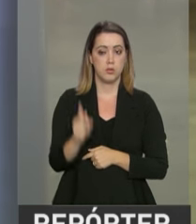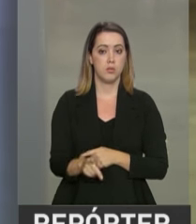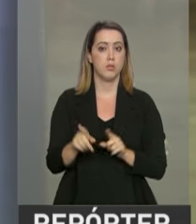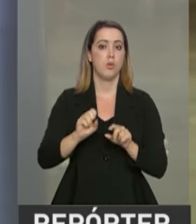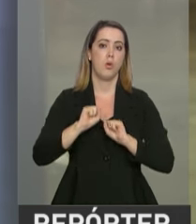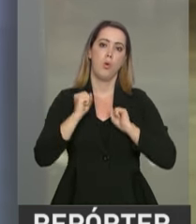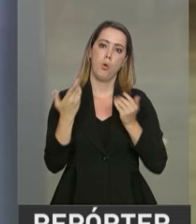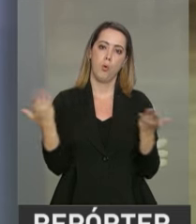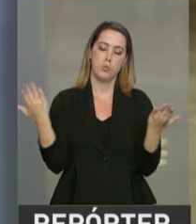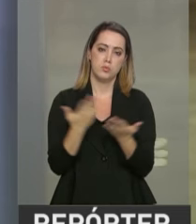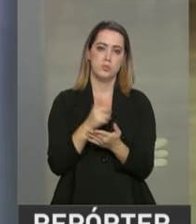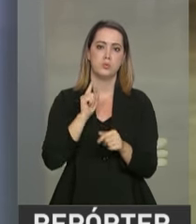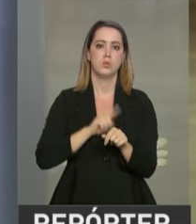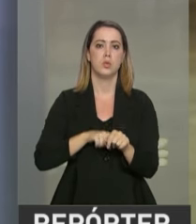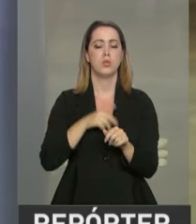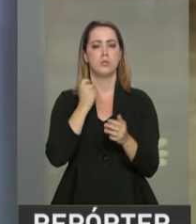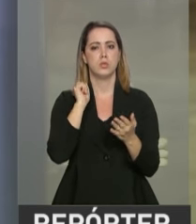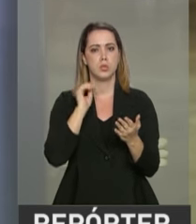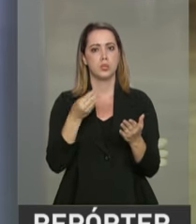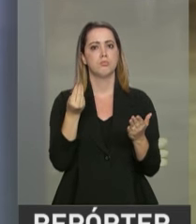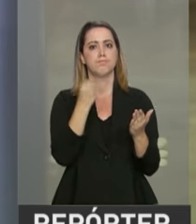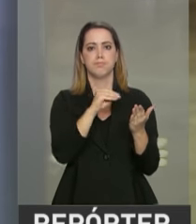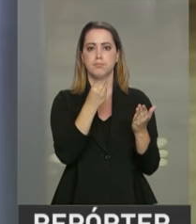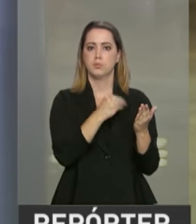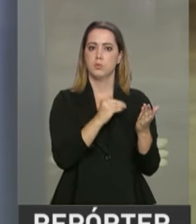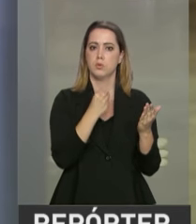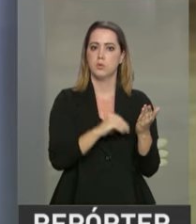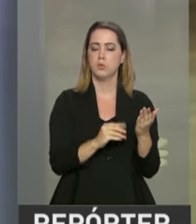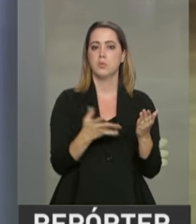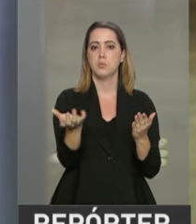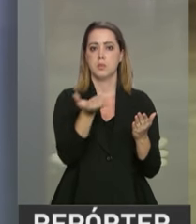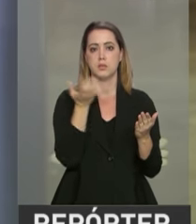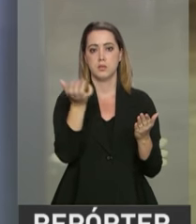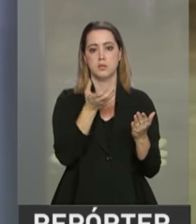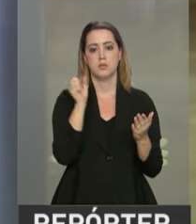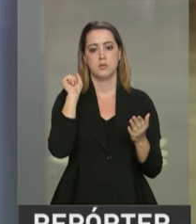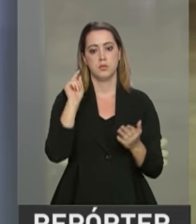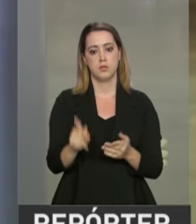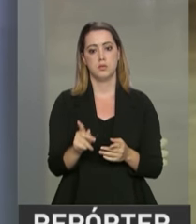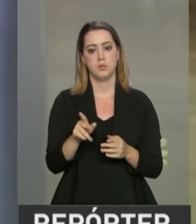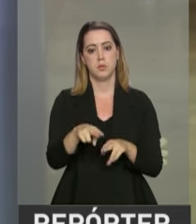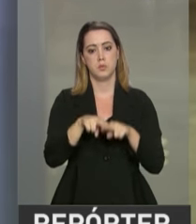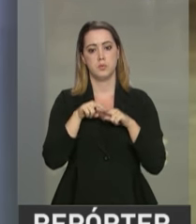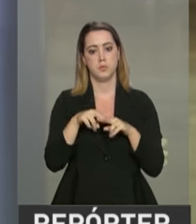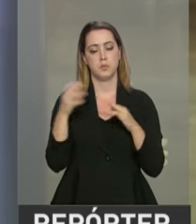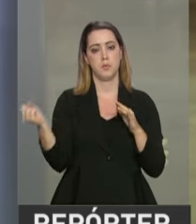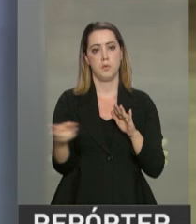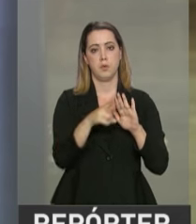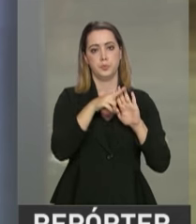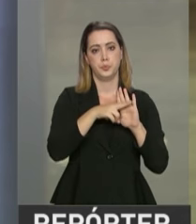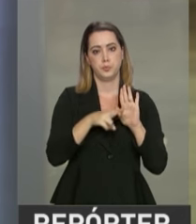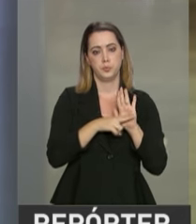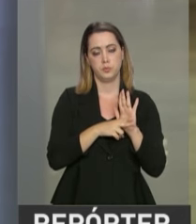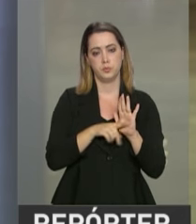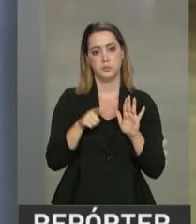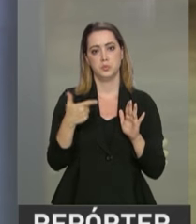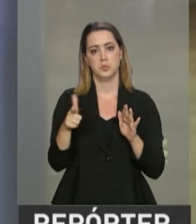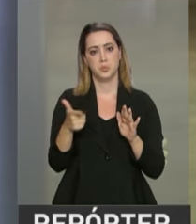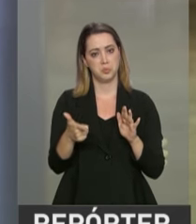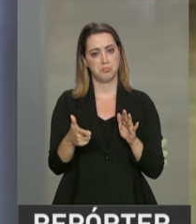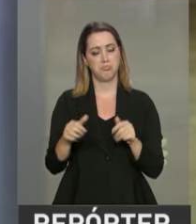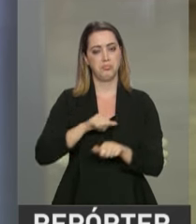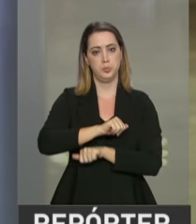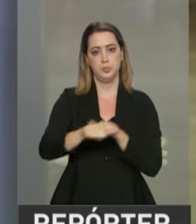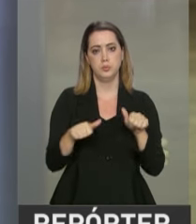que atualmente preencheram os requisitos para requerer a aposentadoria pelas regras atuais, sem as